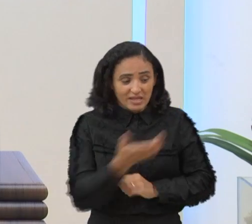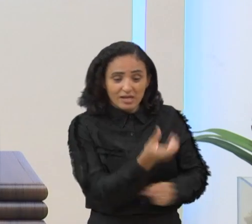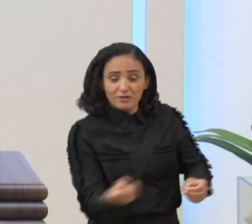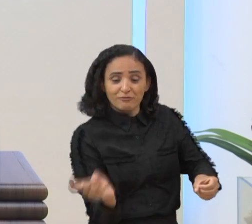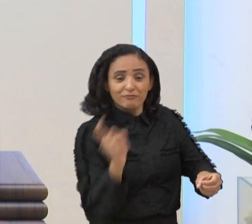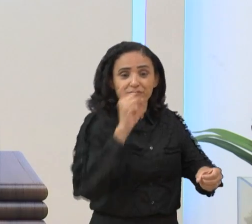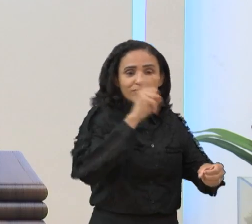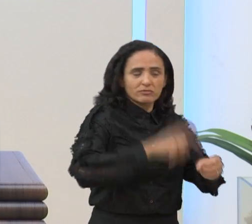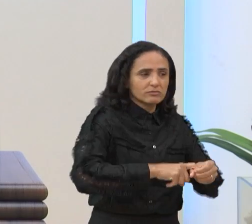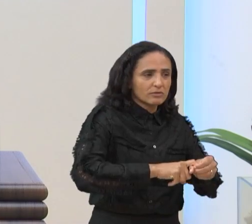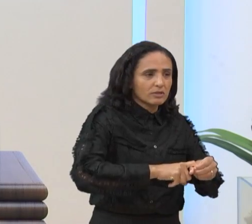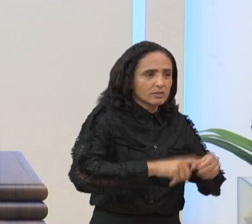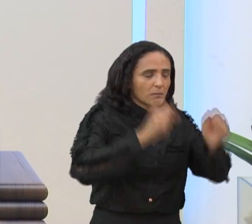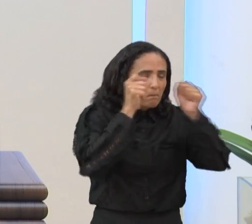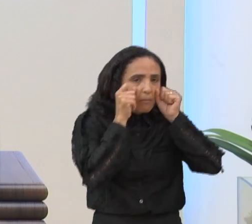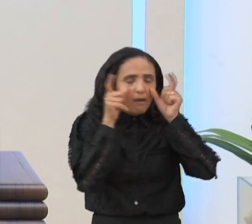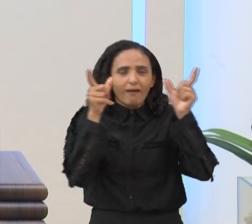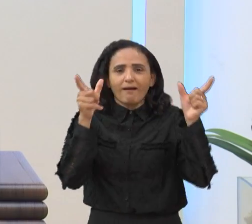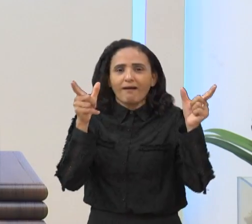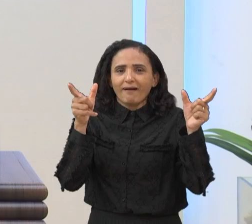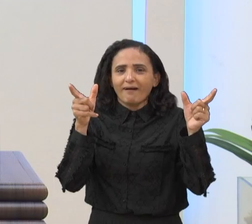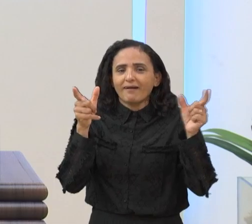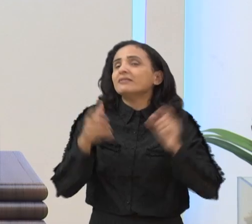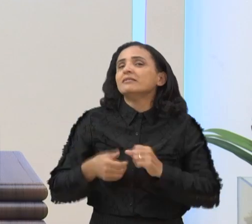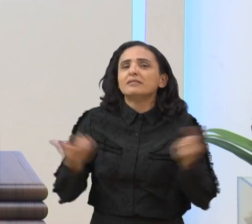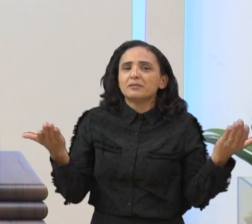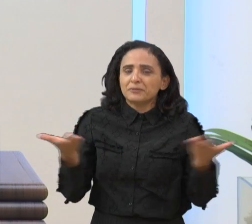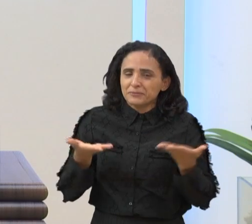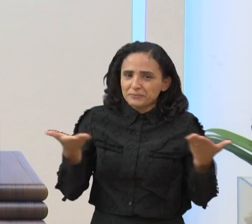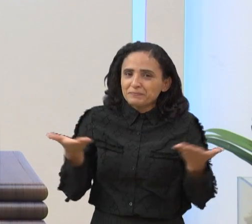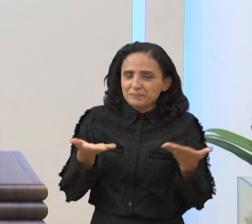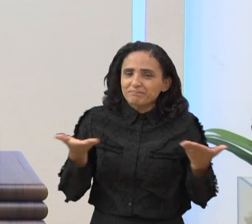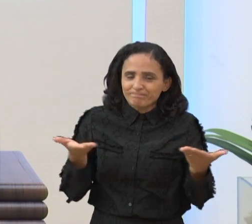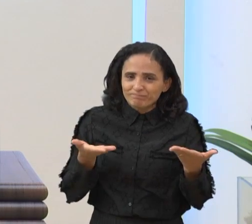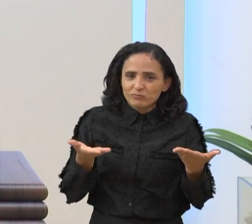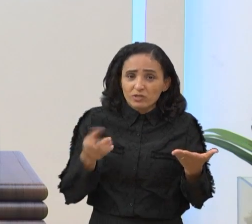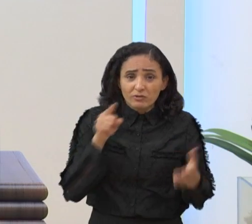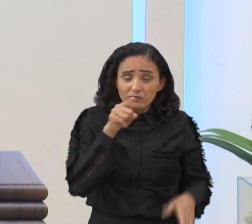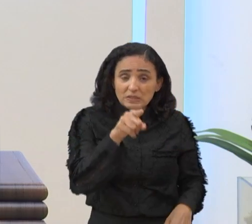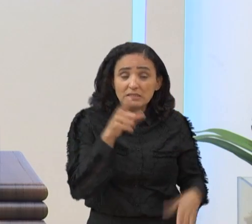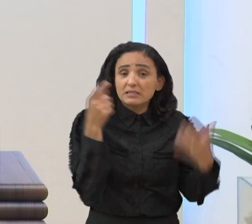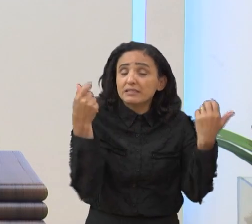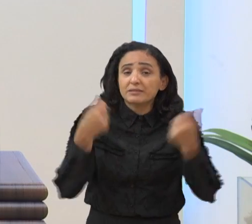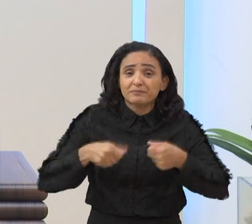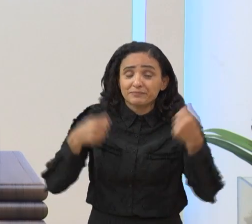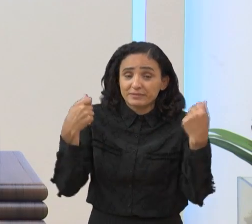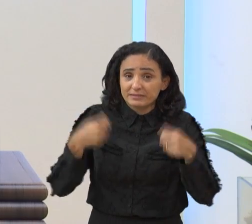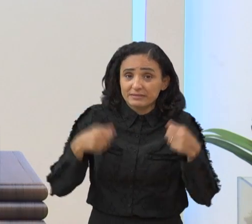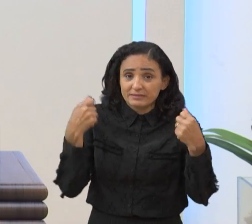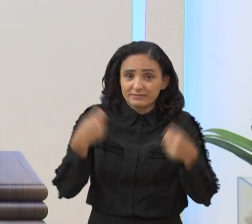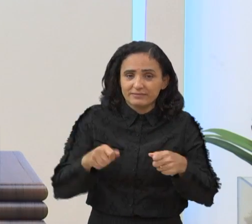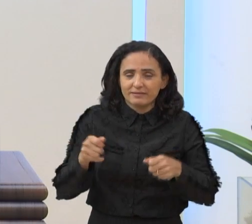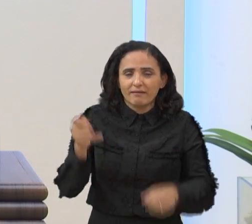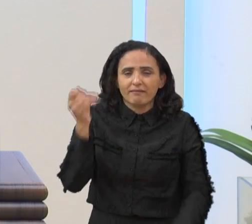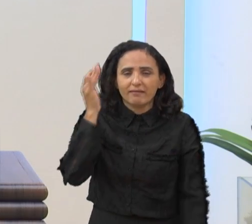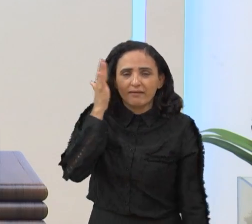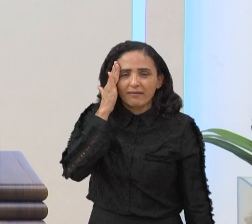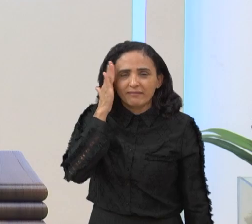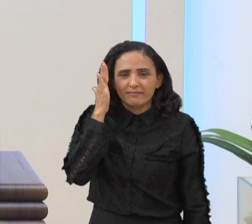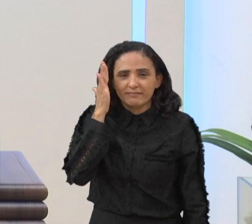voltou vendo. Nesta noite, você precisa